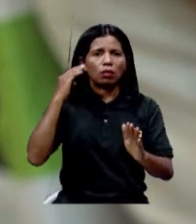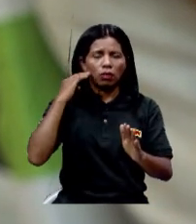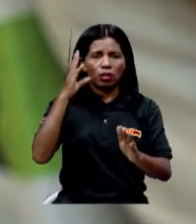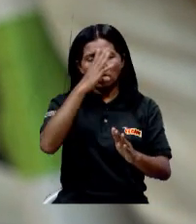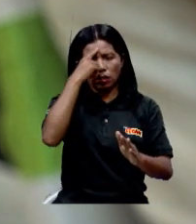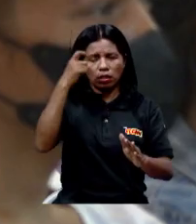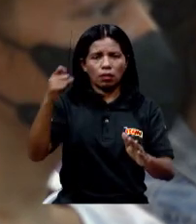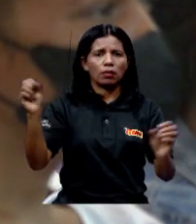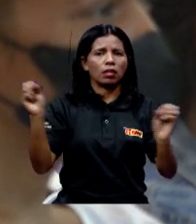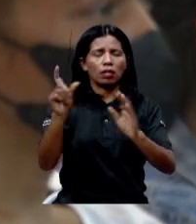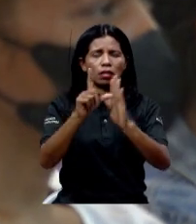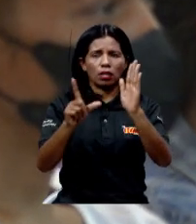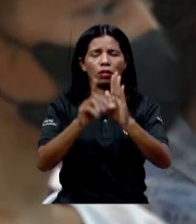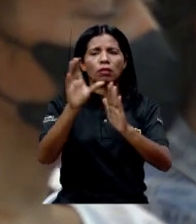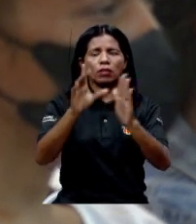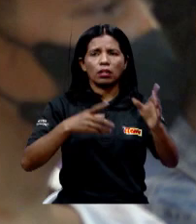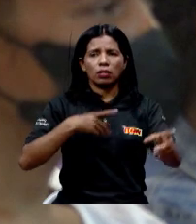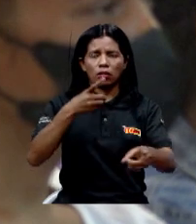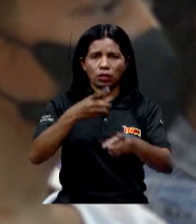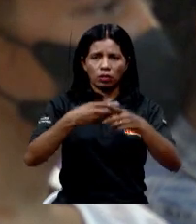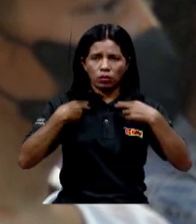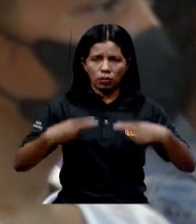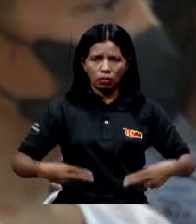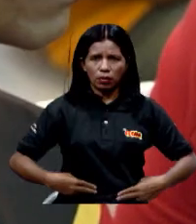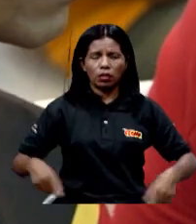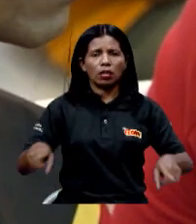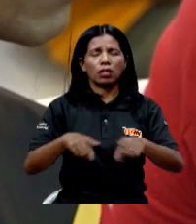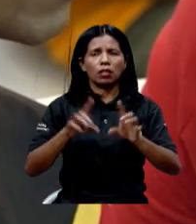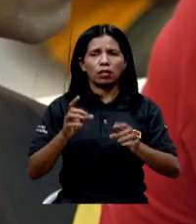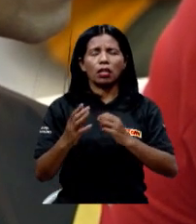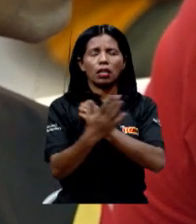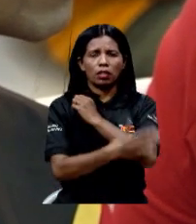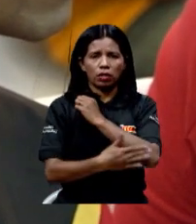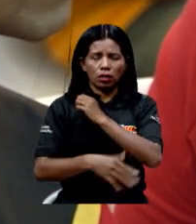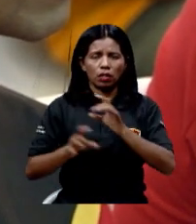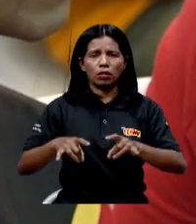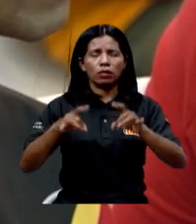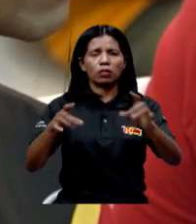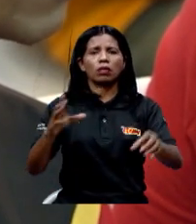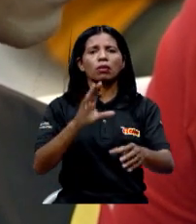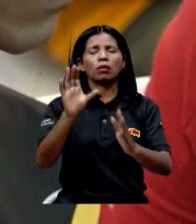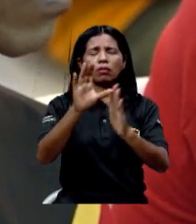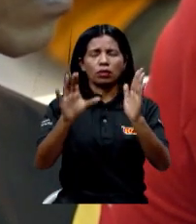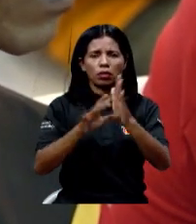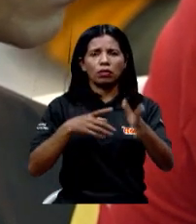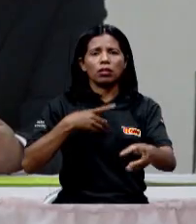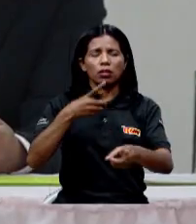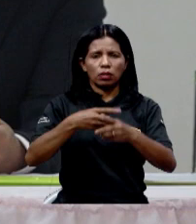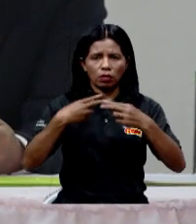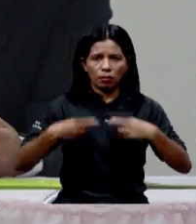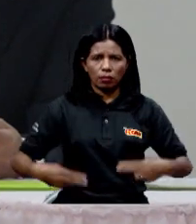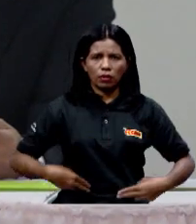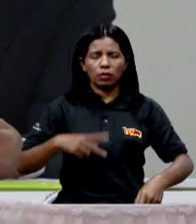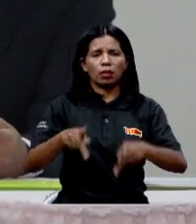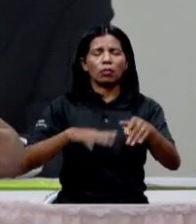tambala aplika lei Convenção de Direitos Humanos, compara o nação Australia, nebe aplika lei Convenção de Direitos Humanos, ba cidadão roto e